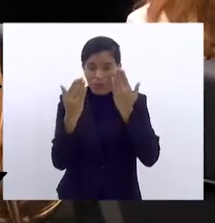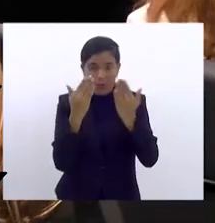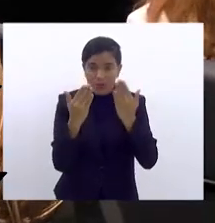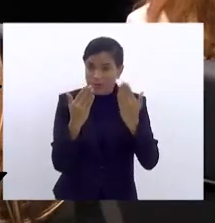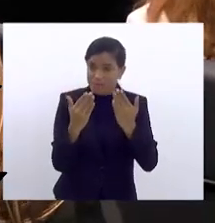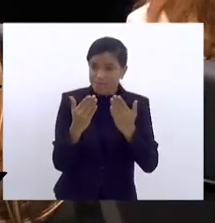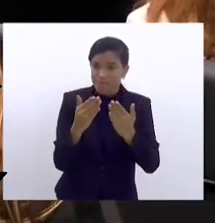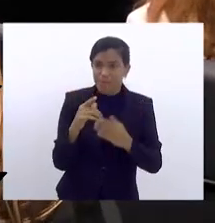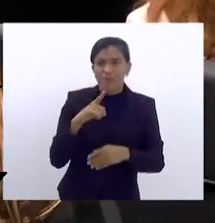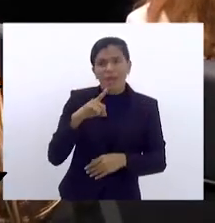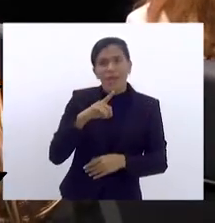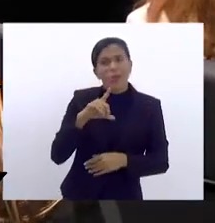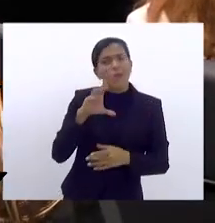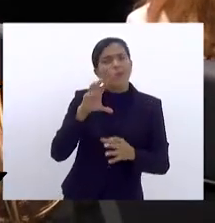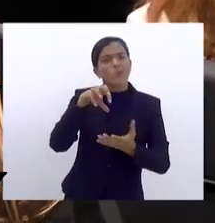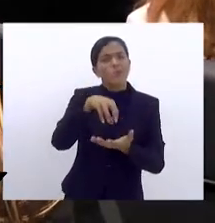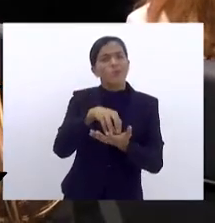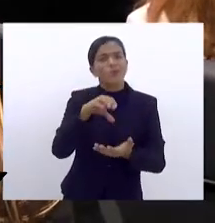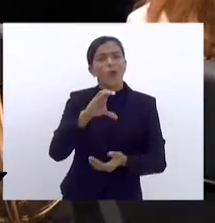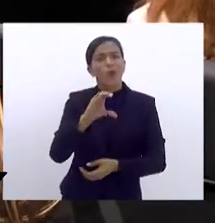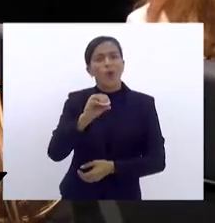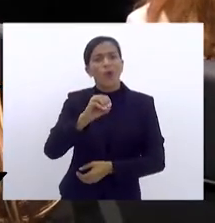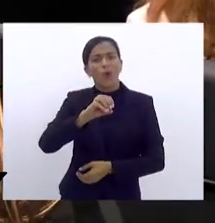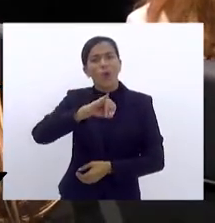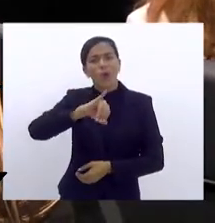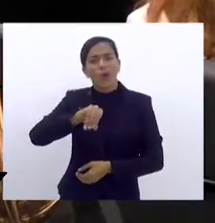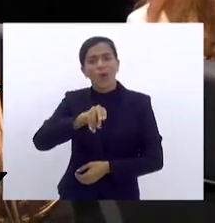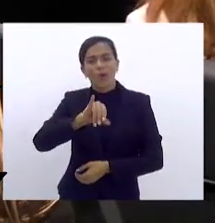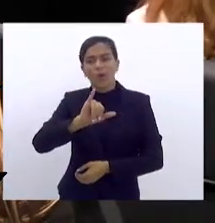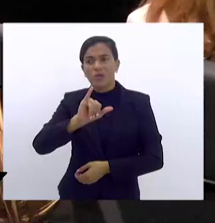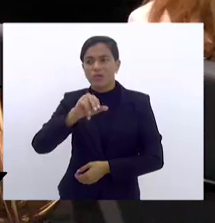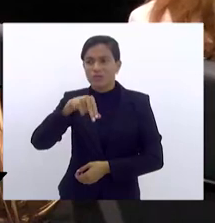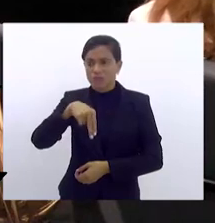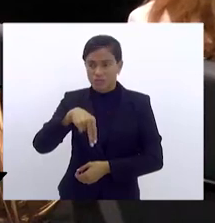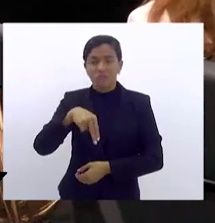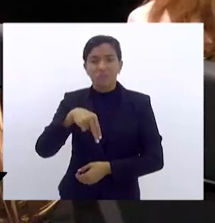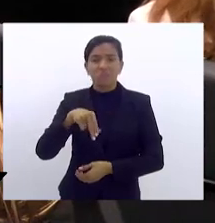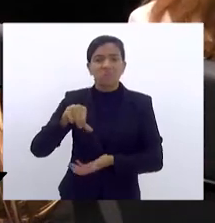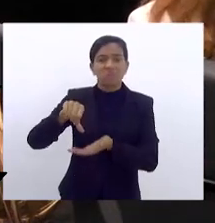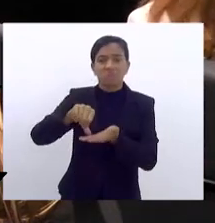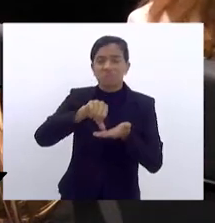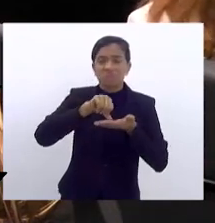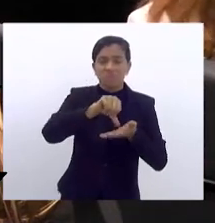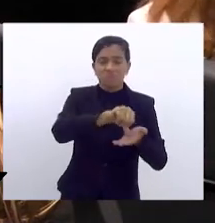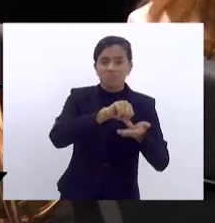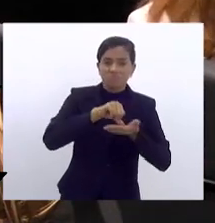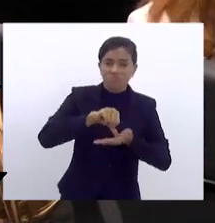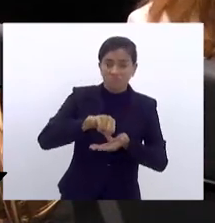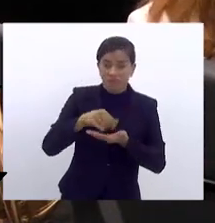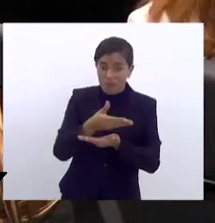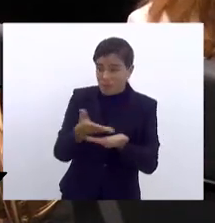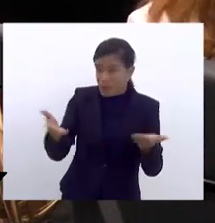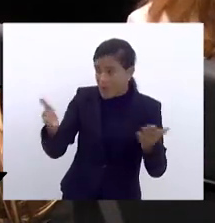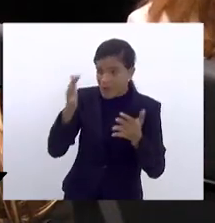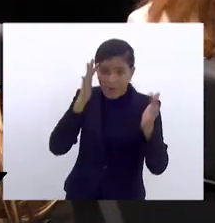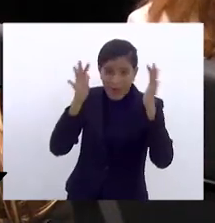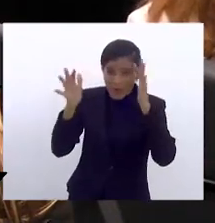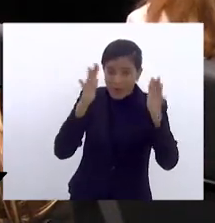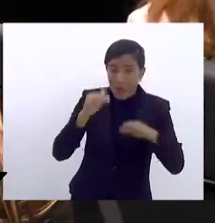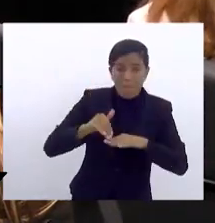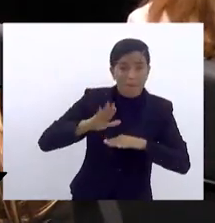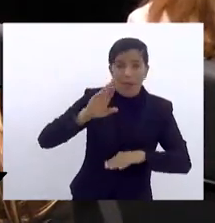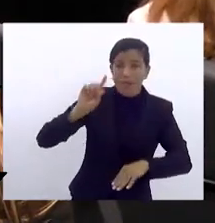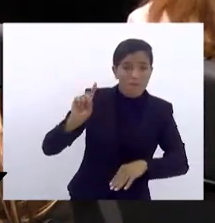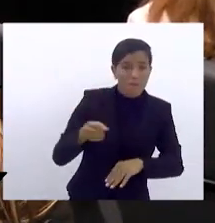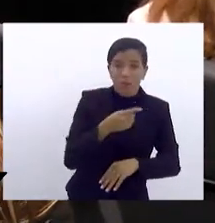cojinha aqui da fica central e alguns distribuídos para as metropolitanas e aí vossas excelências imaginem com mais de 1